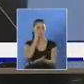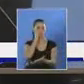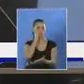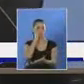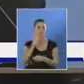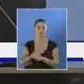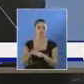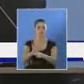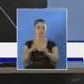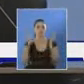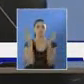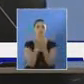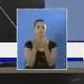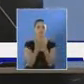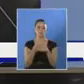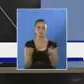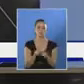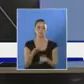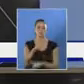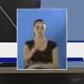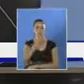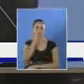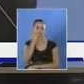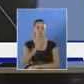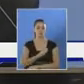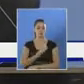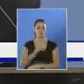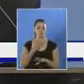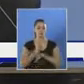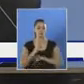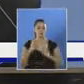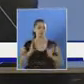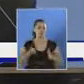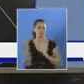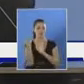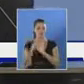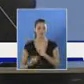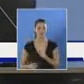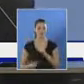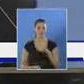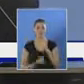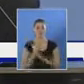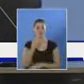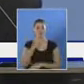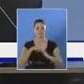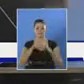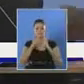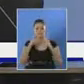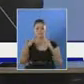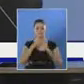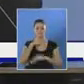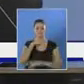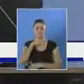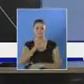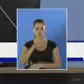E essa casa, senhor presidente, senhores vereadores, aprovou o projeto de lei que eu trouxe, a